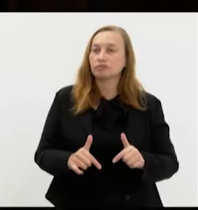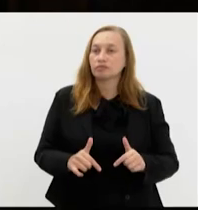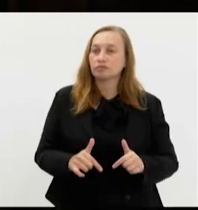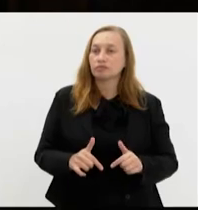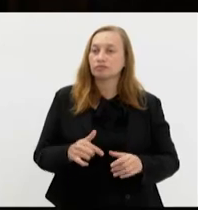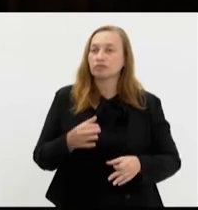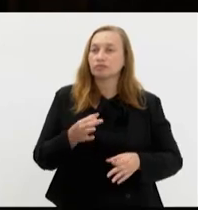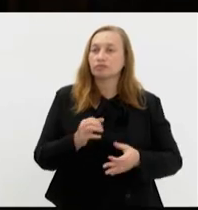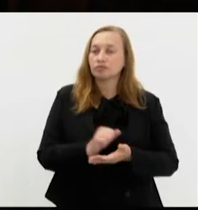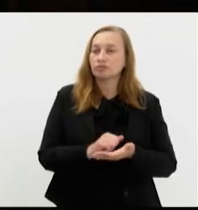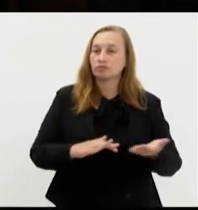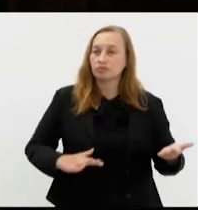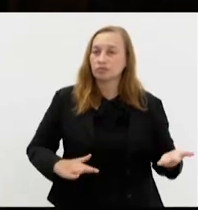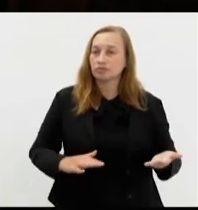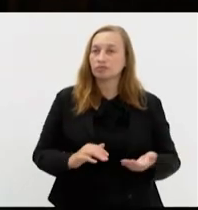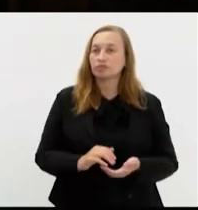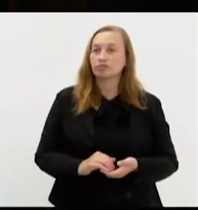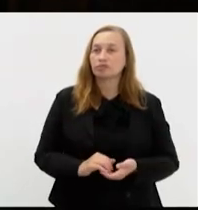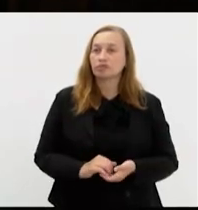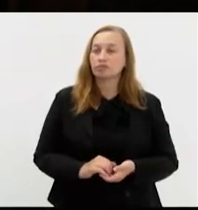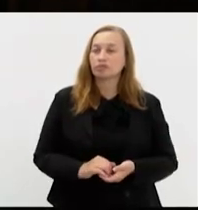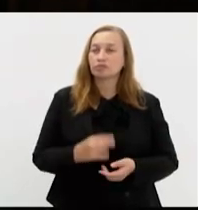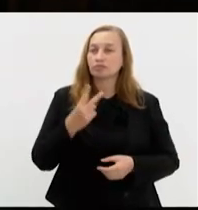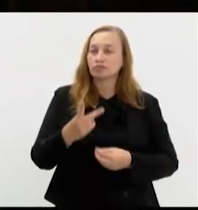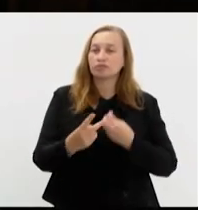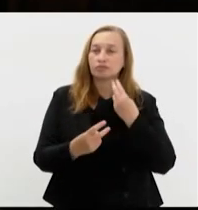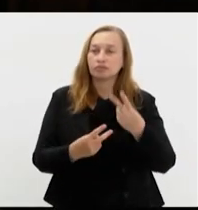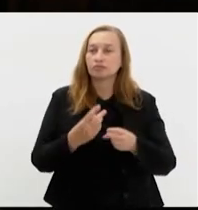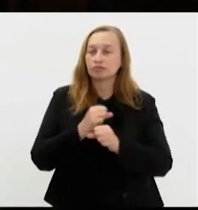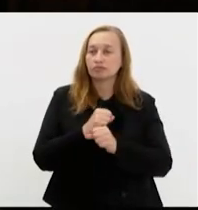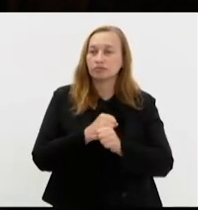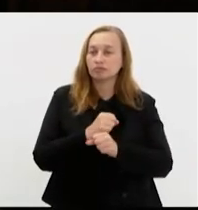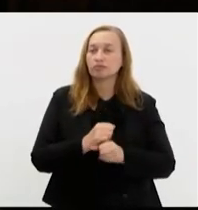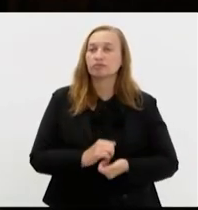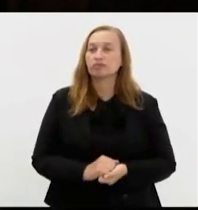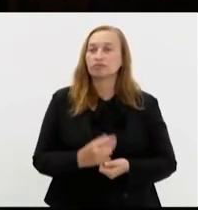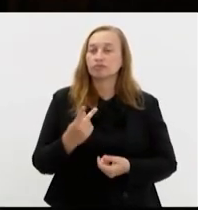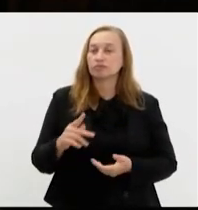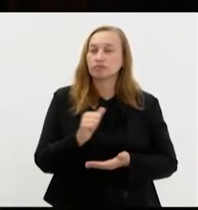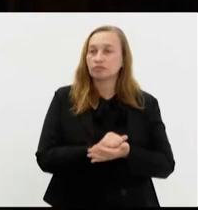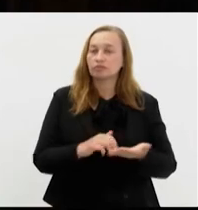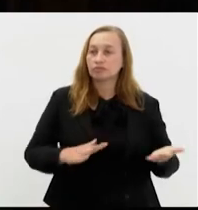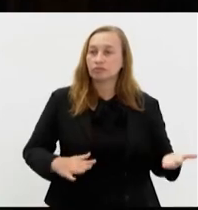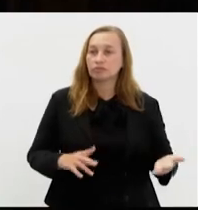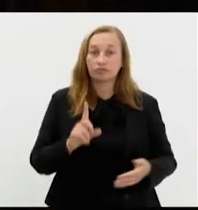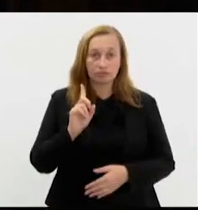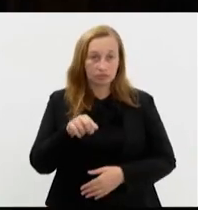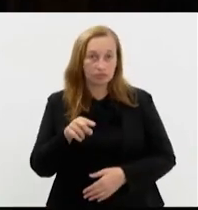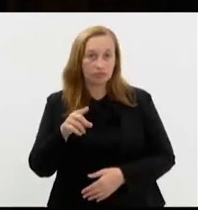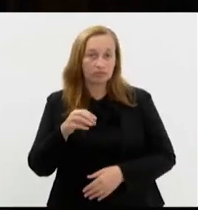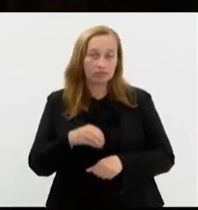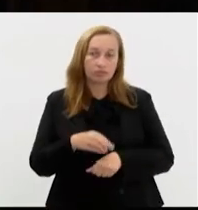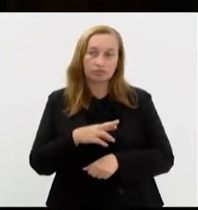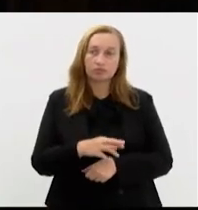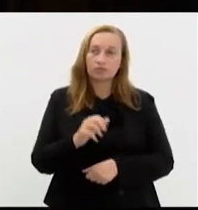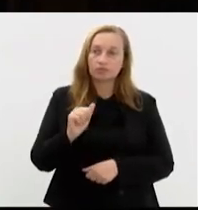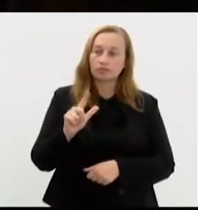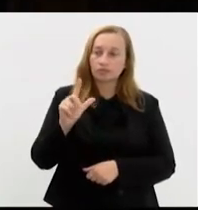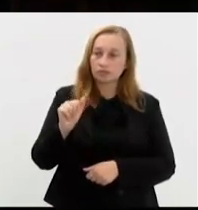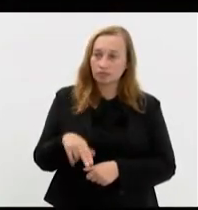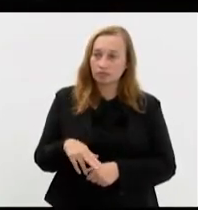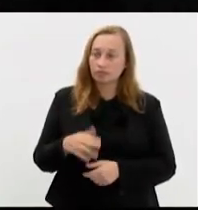jurisdicional funciona de dois em dois anos mas a sua atividade né Dr olan foi mencionado aqui na mesa de